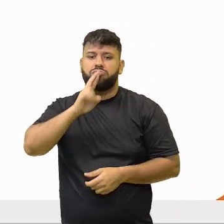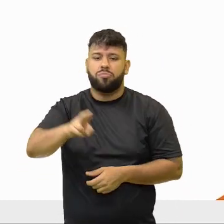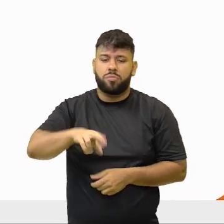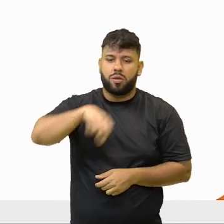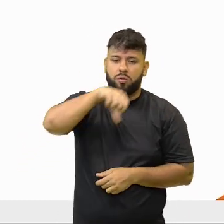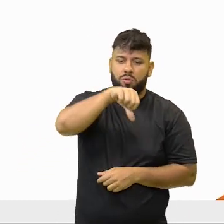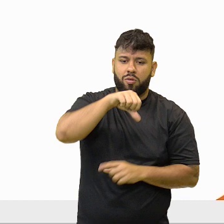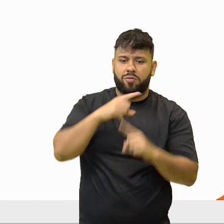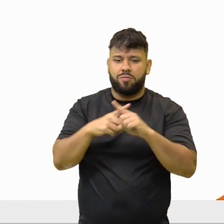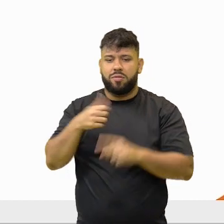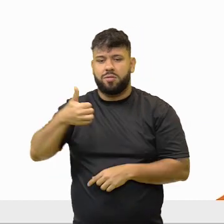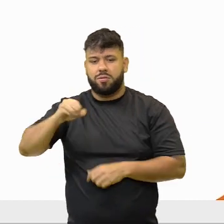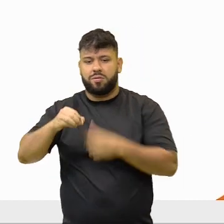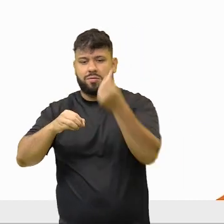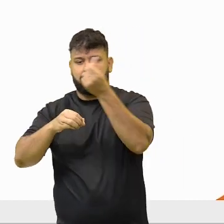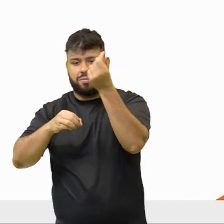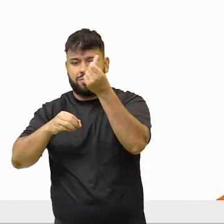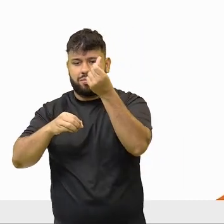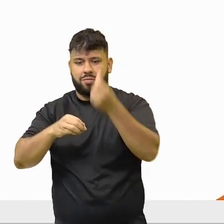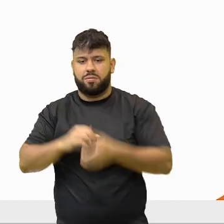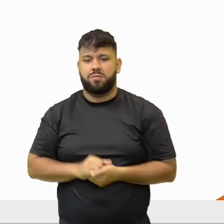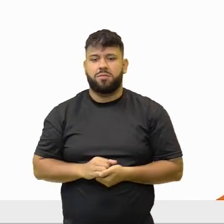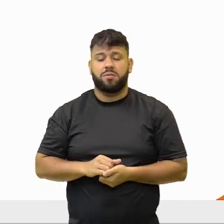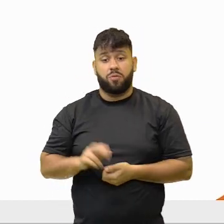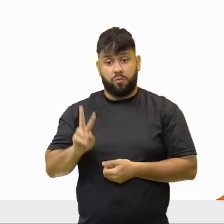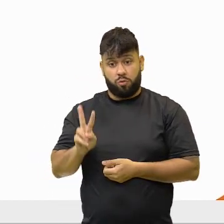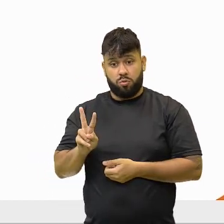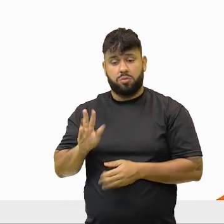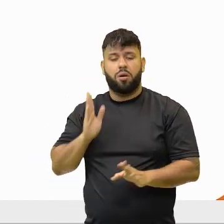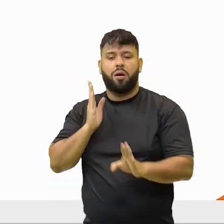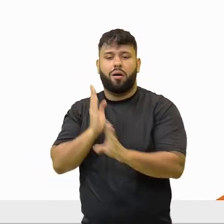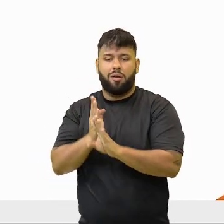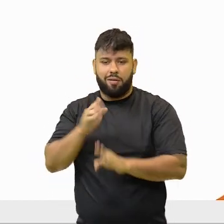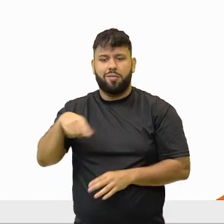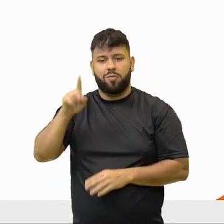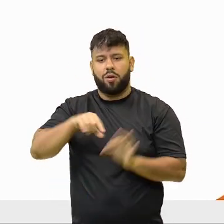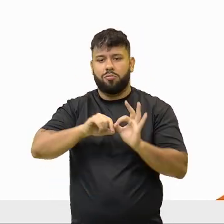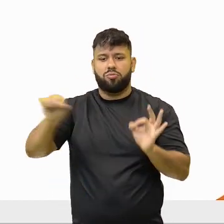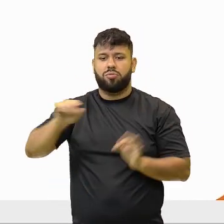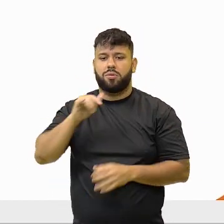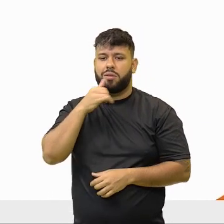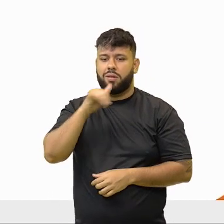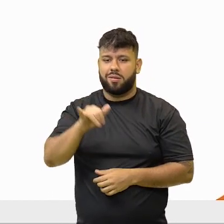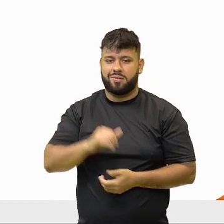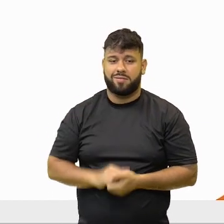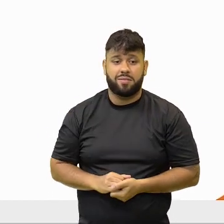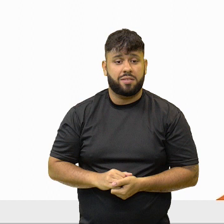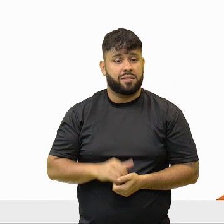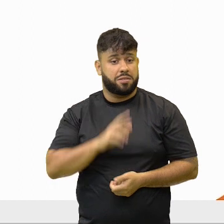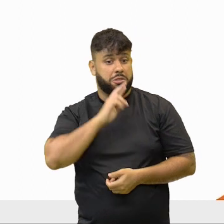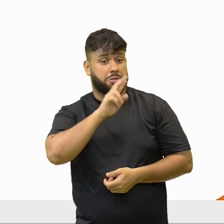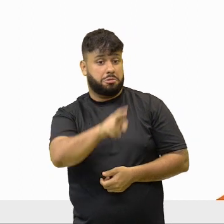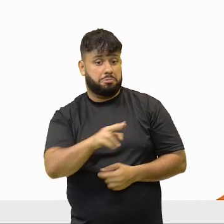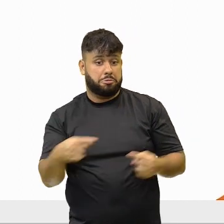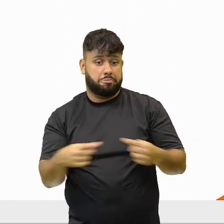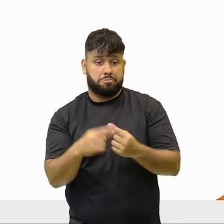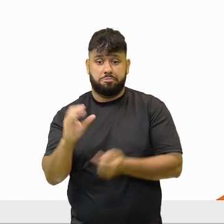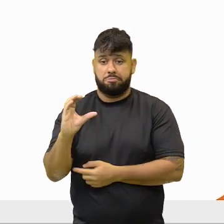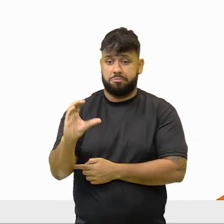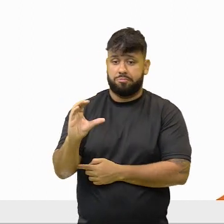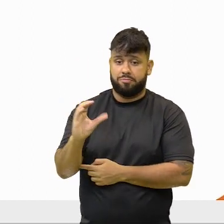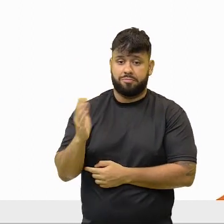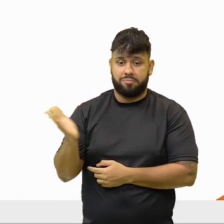sendo 9 vezes 10 elevado a sexta volts para que ocorra a descarga elétrica, certo? Baseado nisso, qual a alternativa que nós